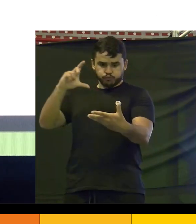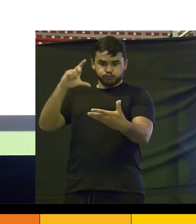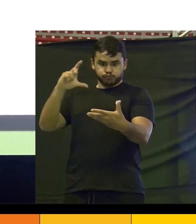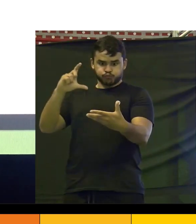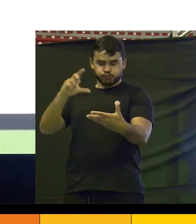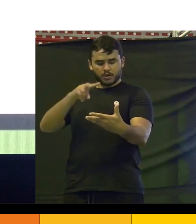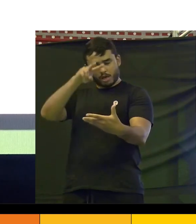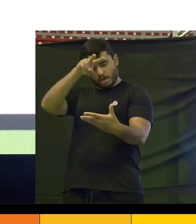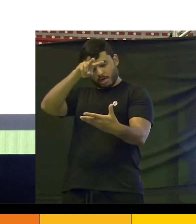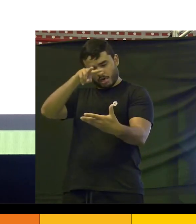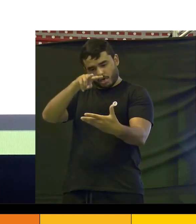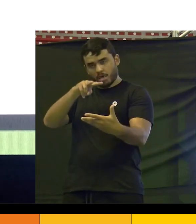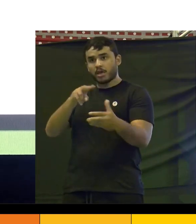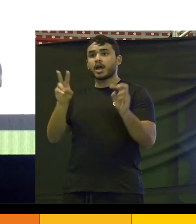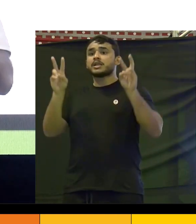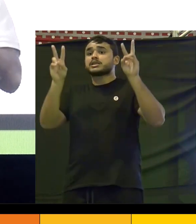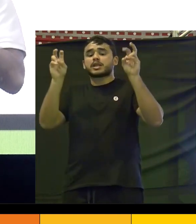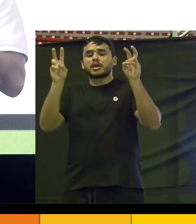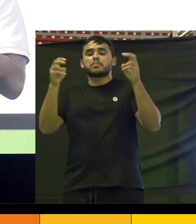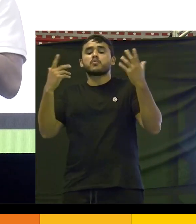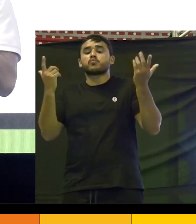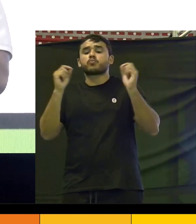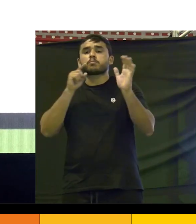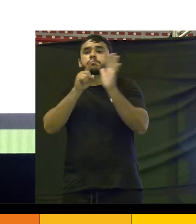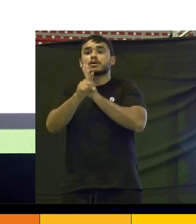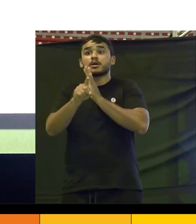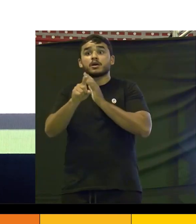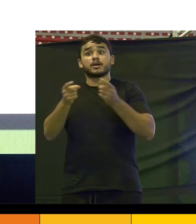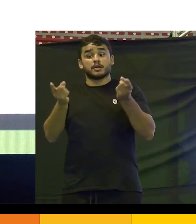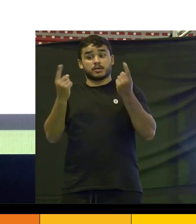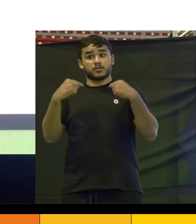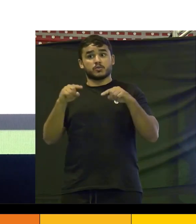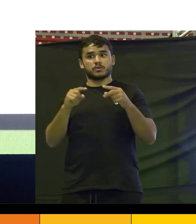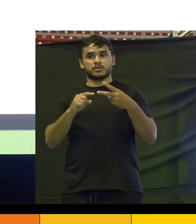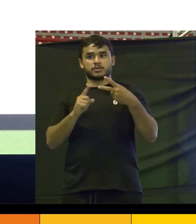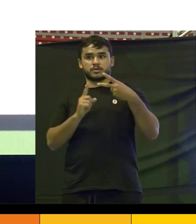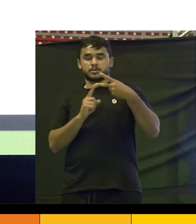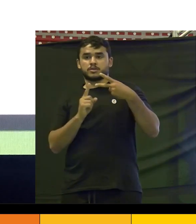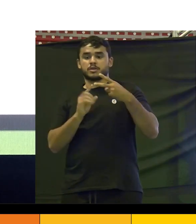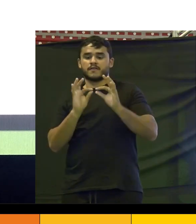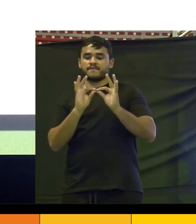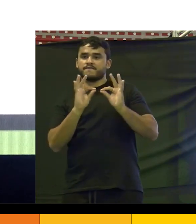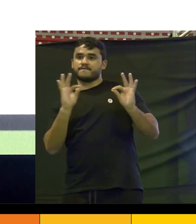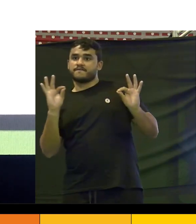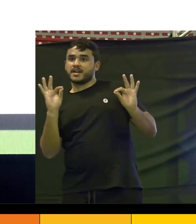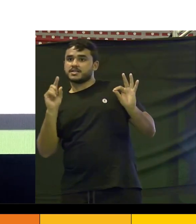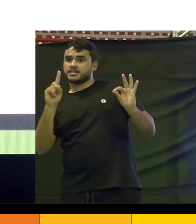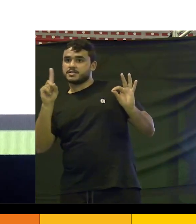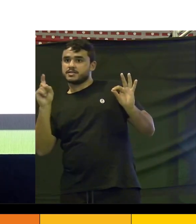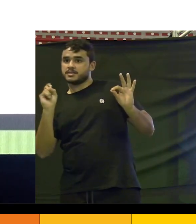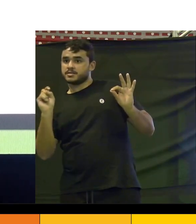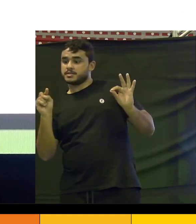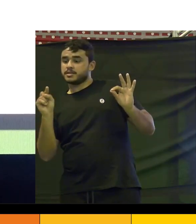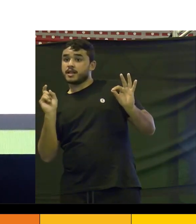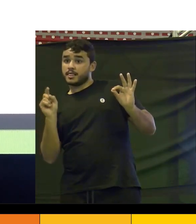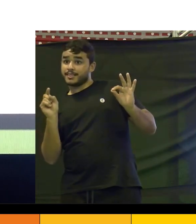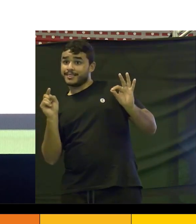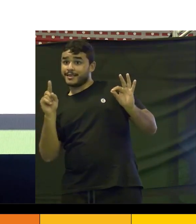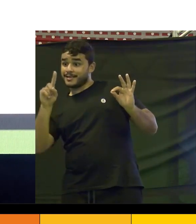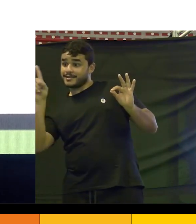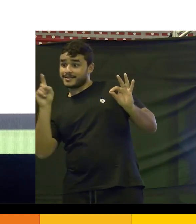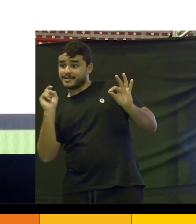nós queremos defender a resolução. O segundo passo, o enunciado, onde tem